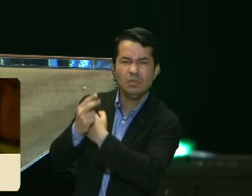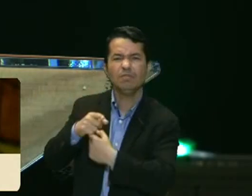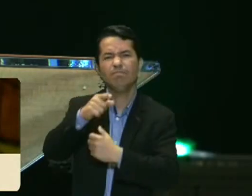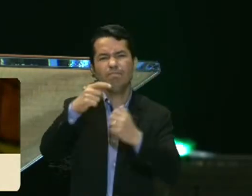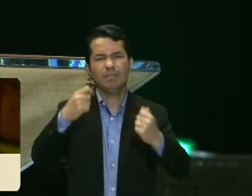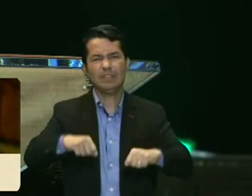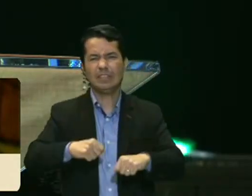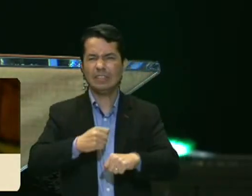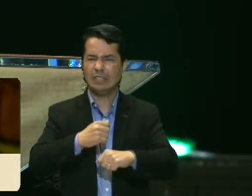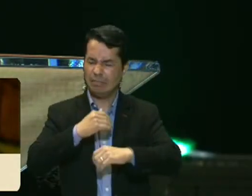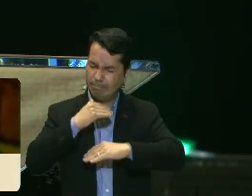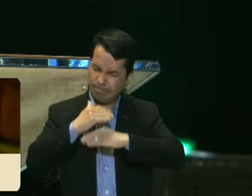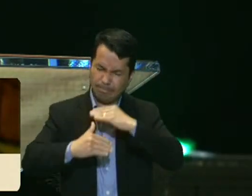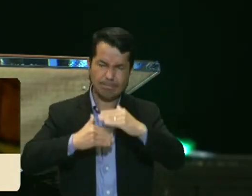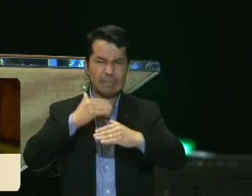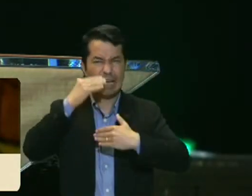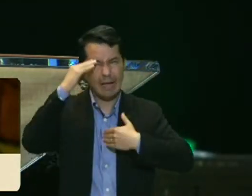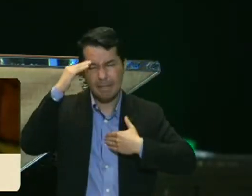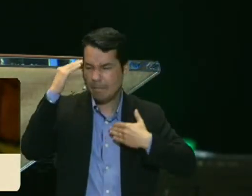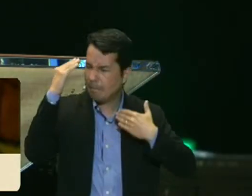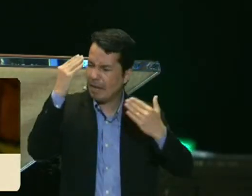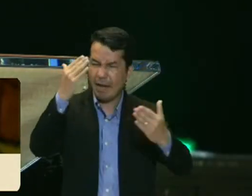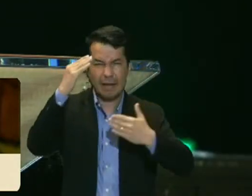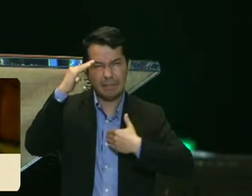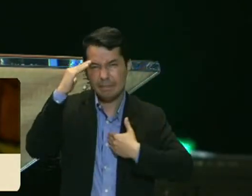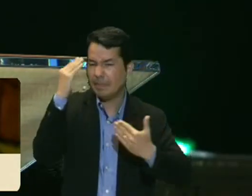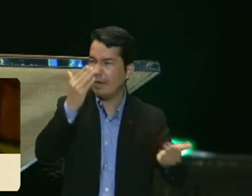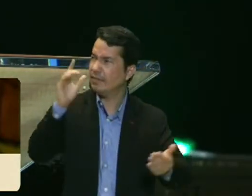diante das circunstâncias.